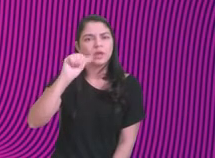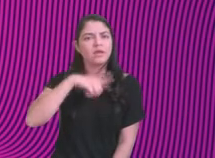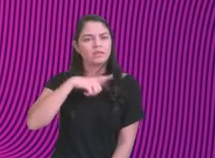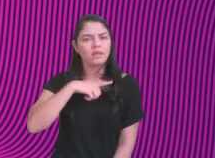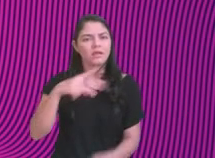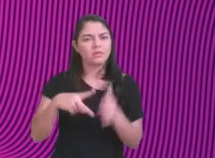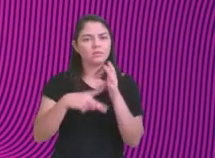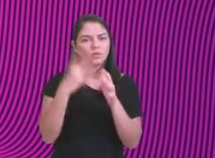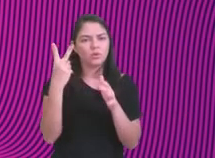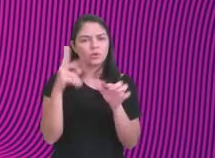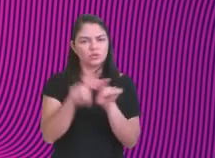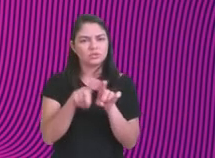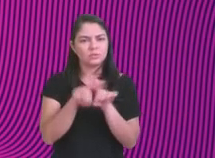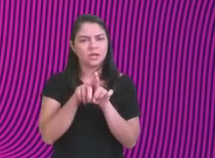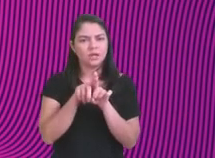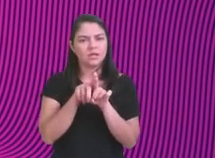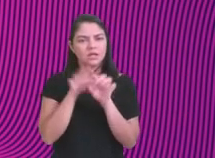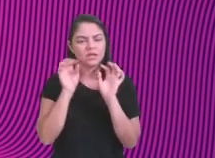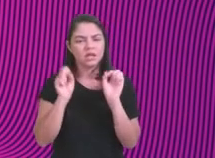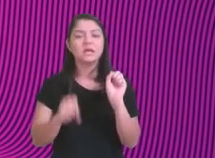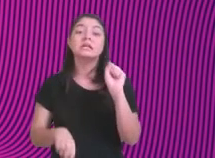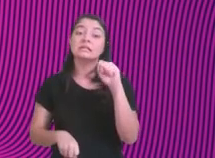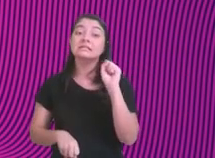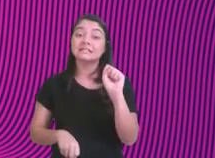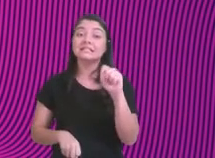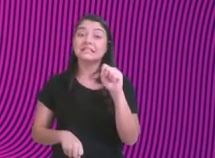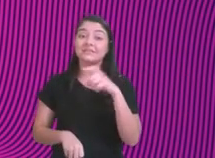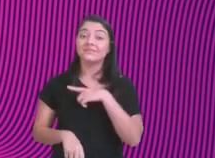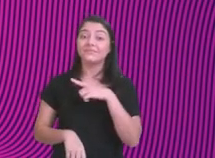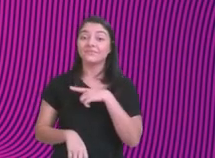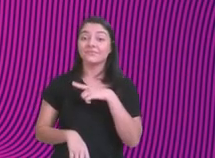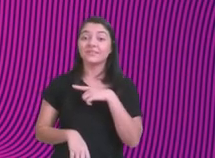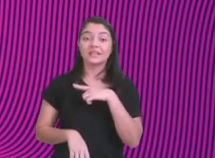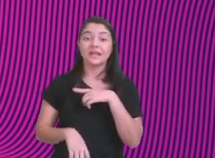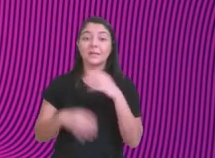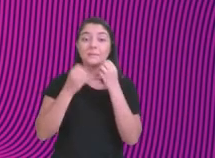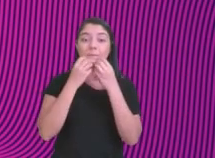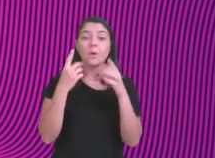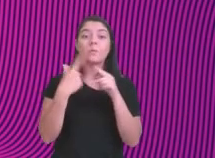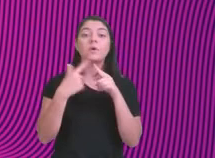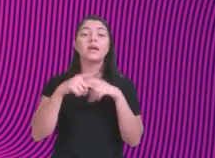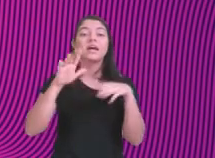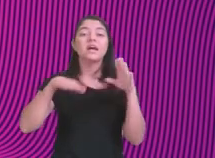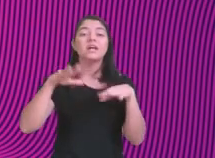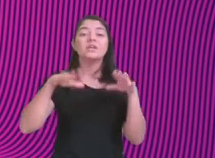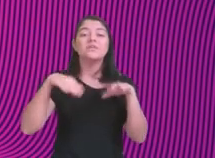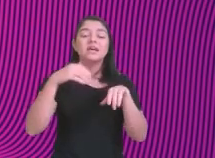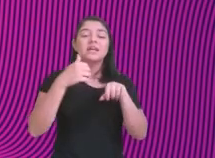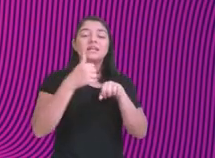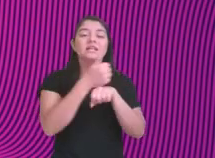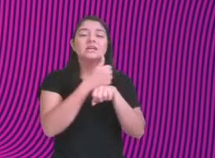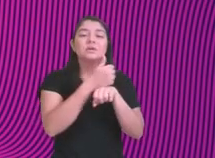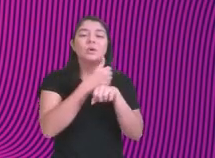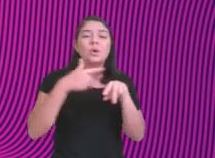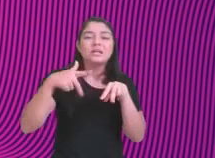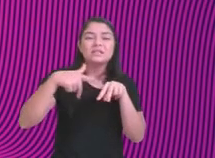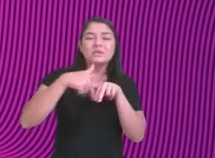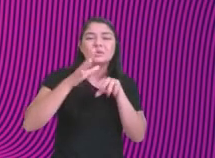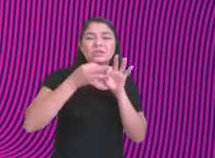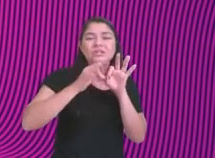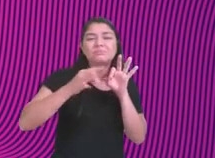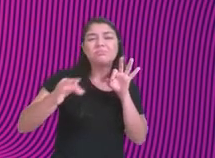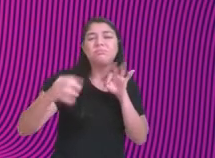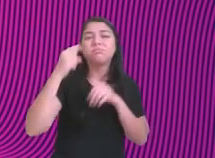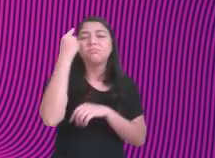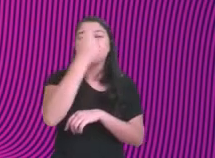Sim, nós temos e ajuda bastante, até para, às vezes, cirurgia longa, às vezes 2 cirurgiões podem ter a possibilidade